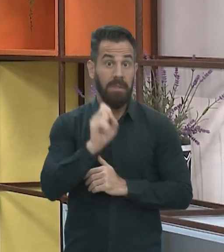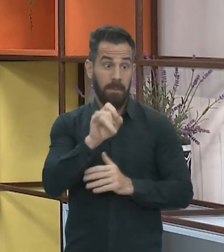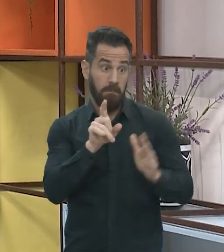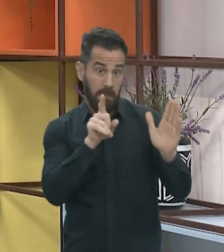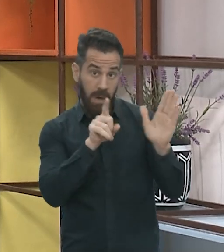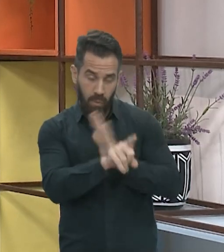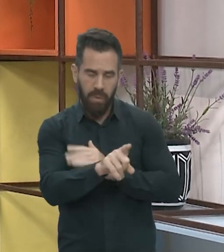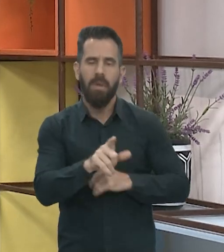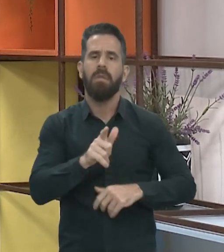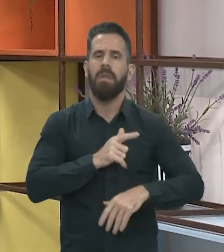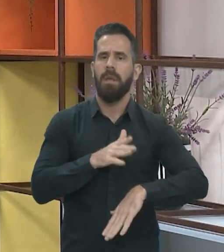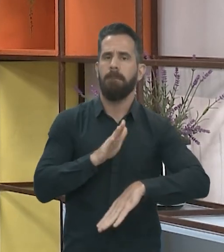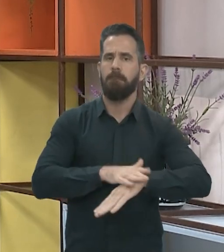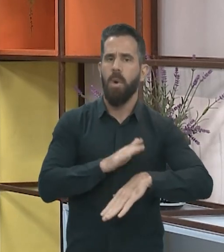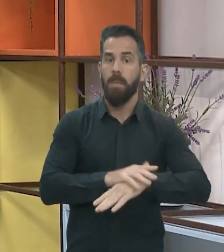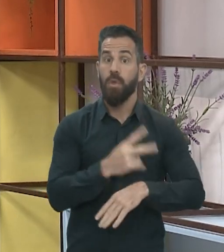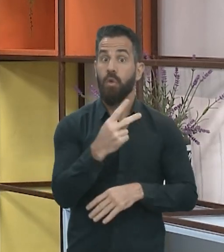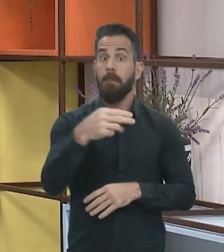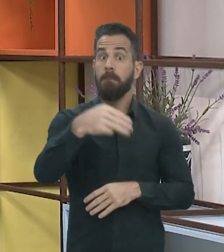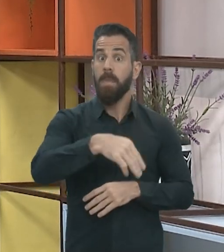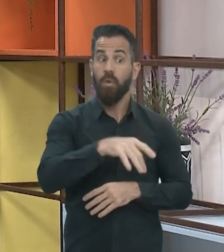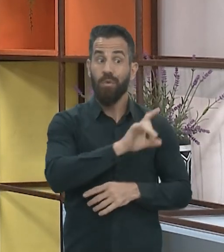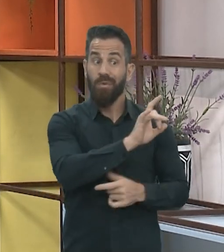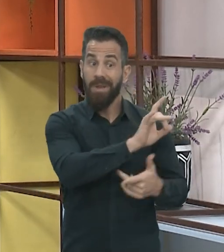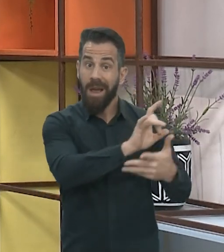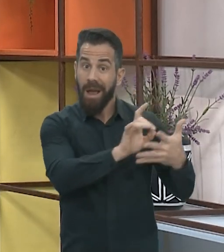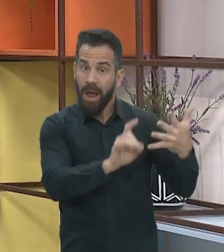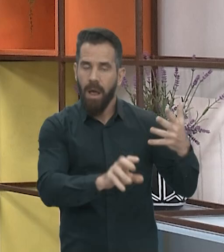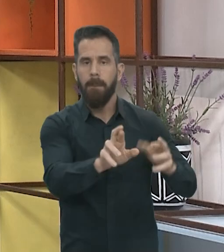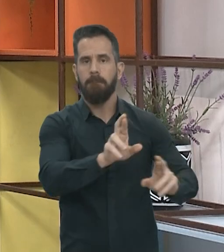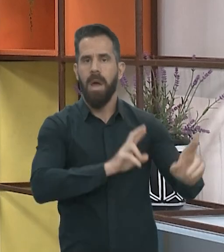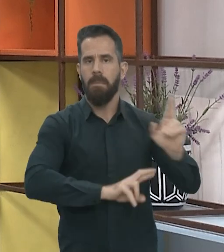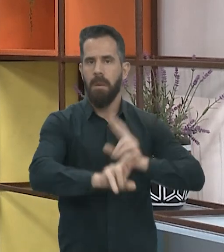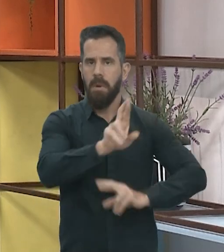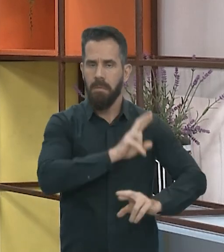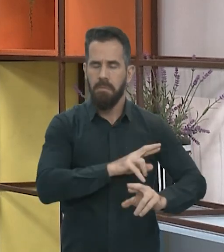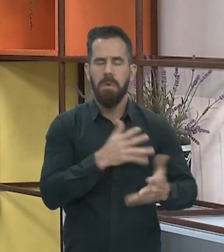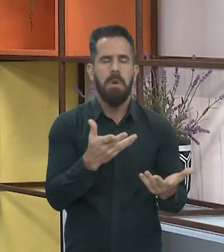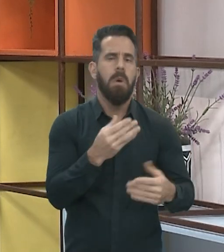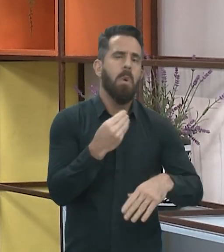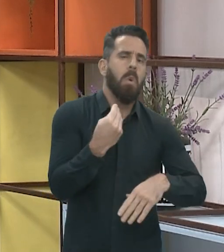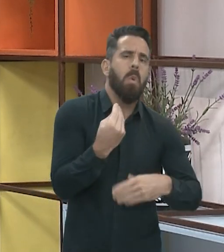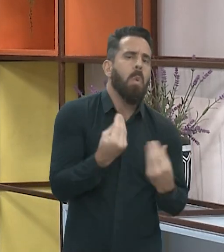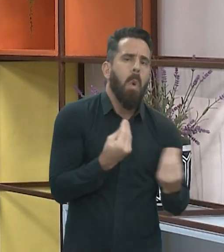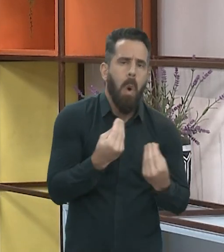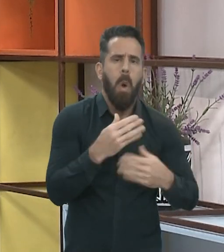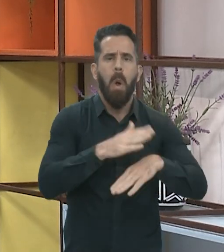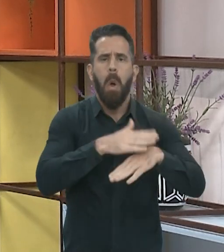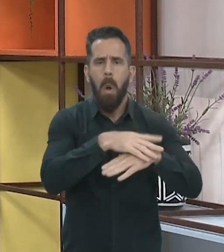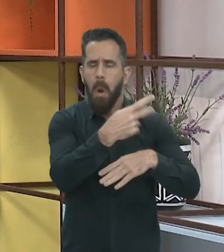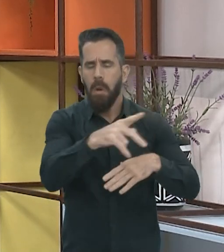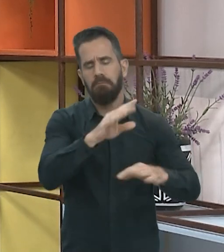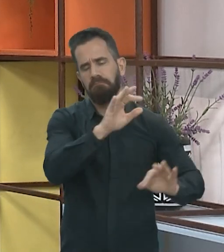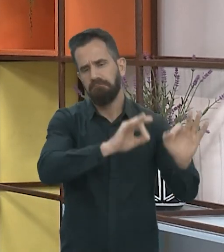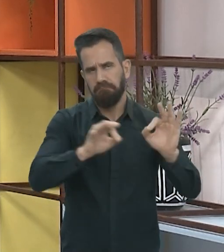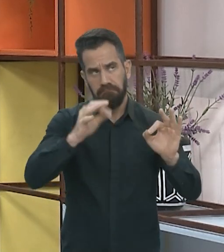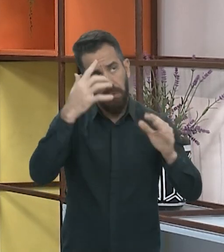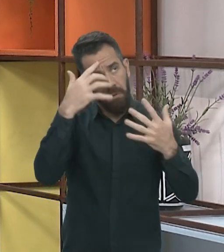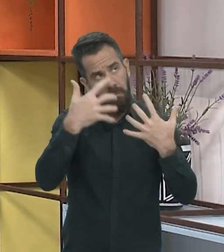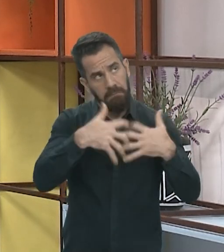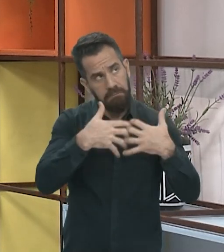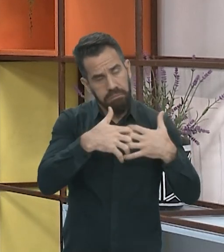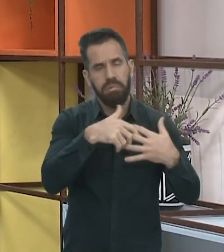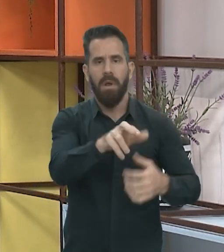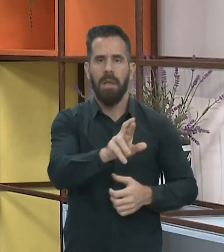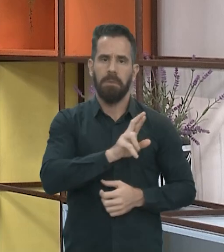serão dados, então, 2 minutos para cada resposta. A forma como esse tempo será utilizado fica a cargo dos